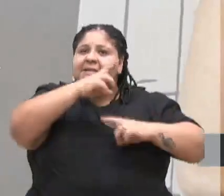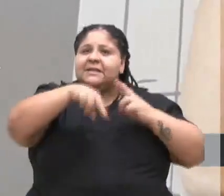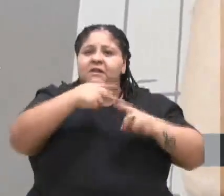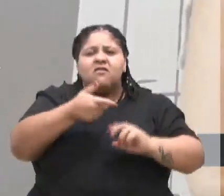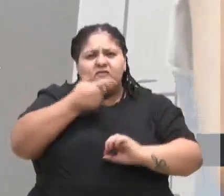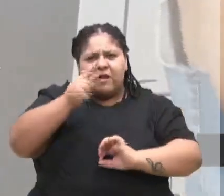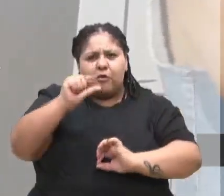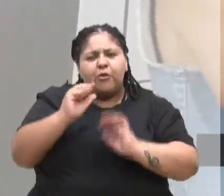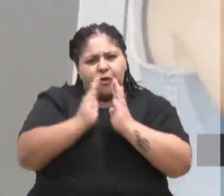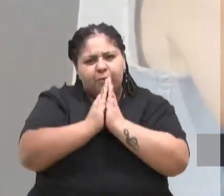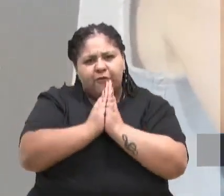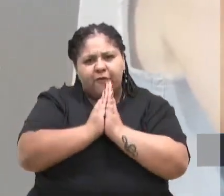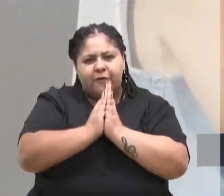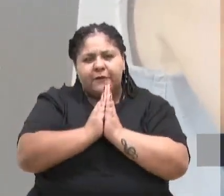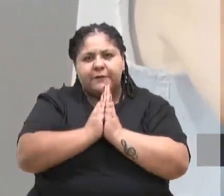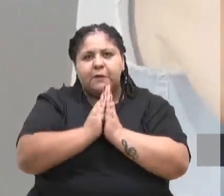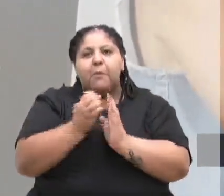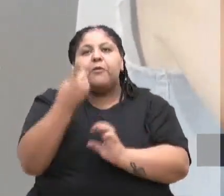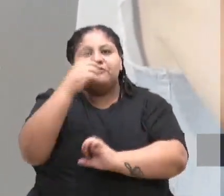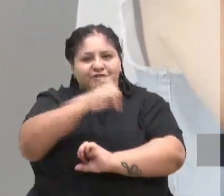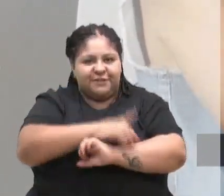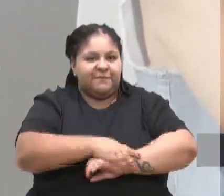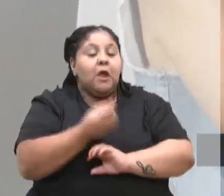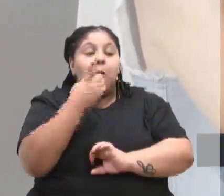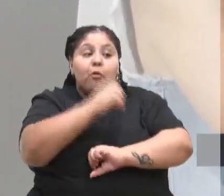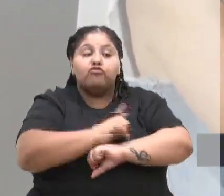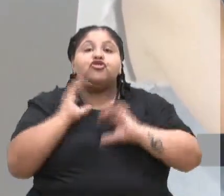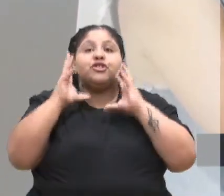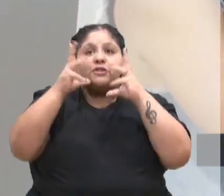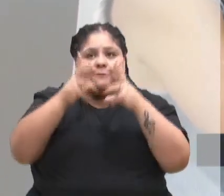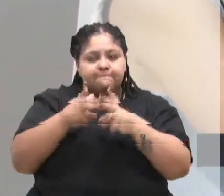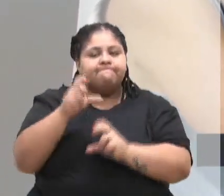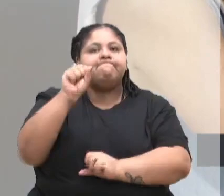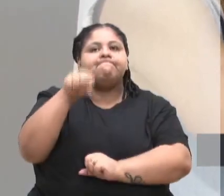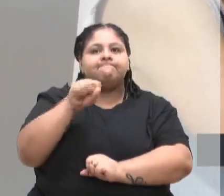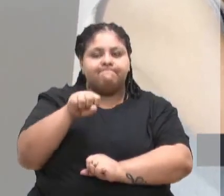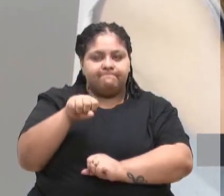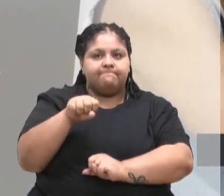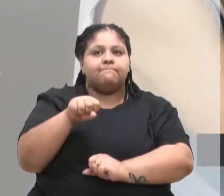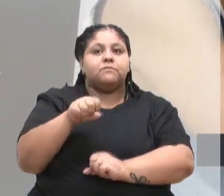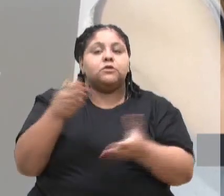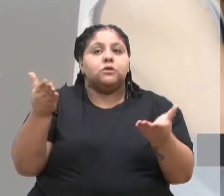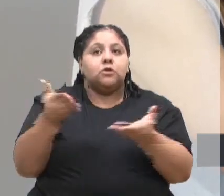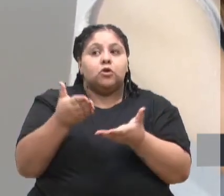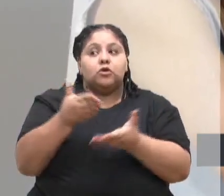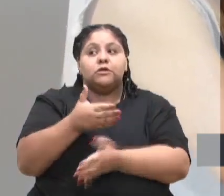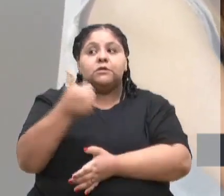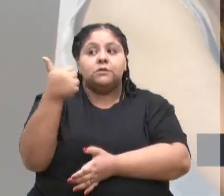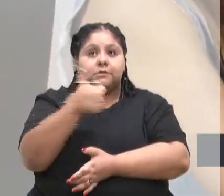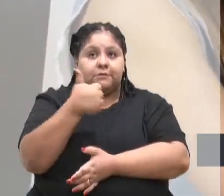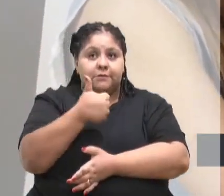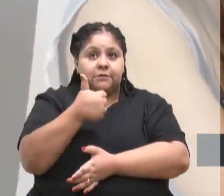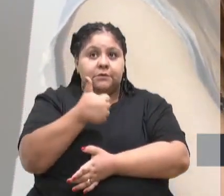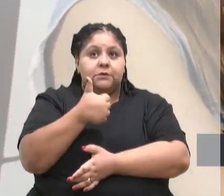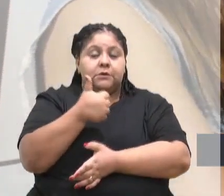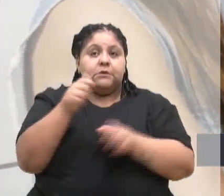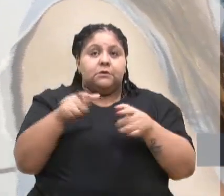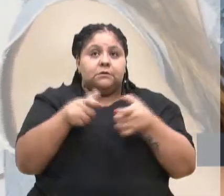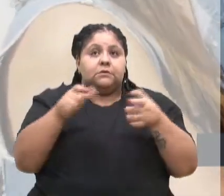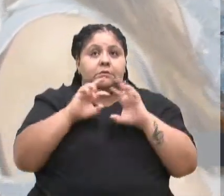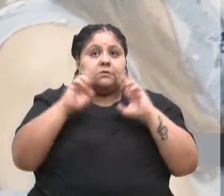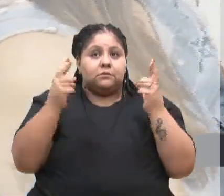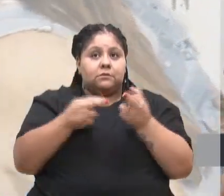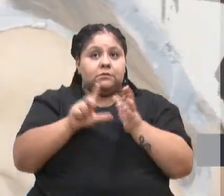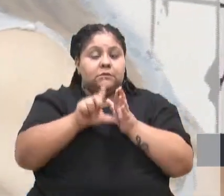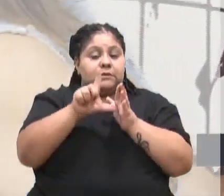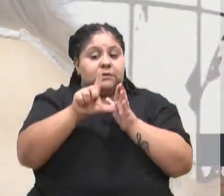falar sobre isso, por favor, também. Bom dia. Bom dia a todos. Realmente foi hoje o meu primeiro grande expediente, após